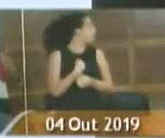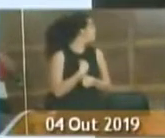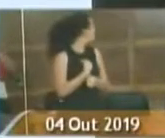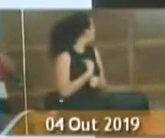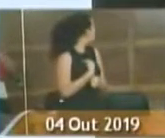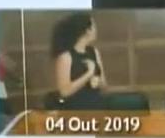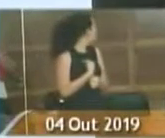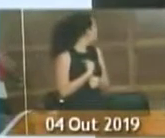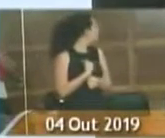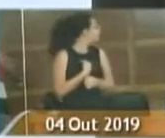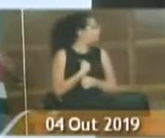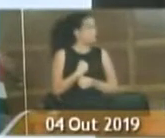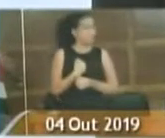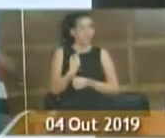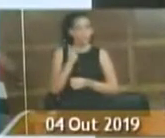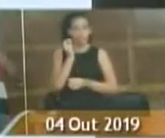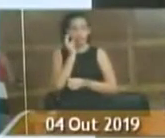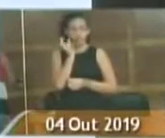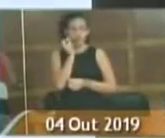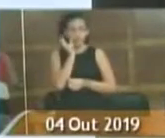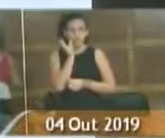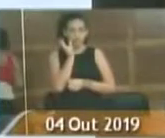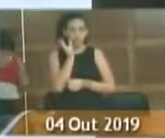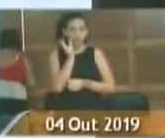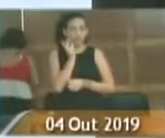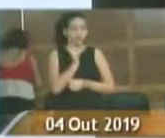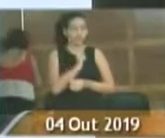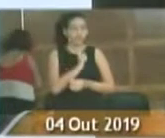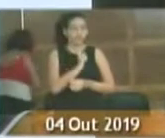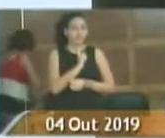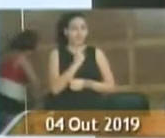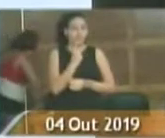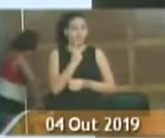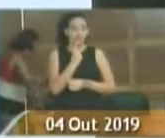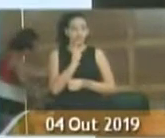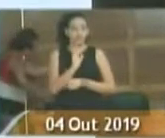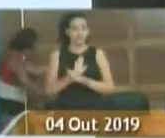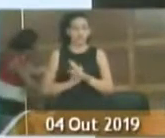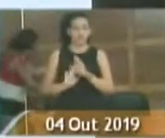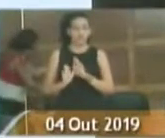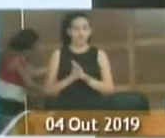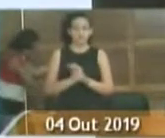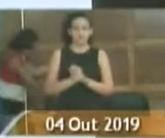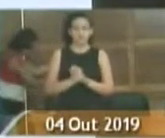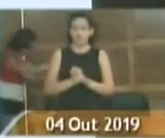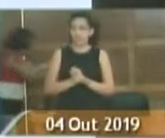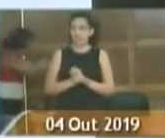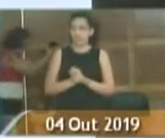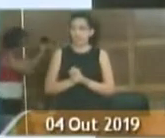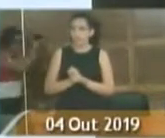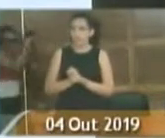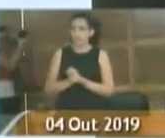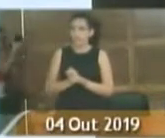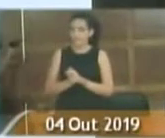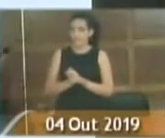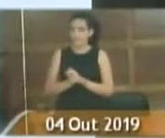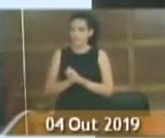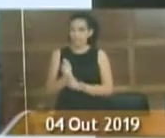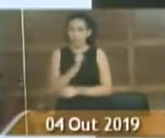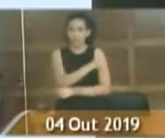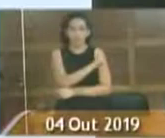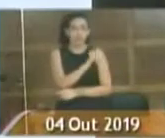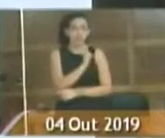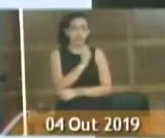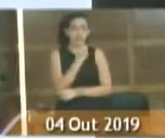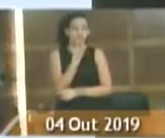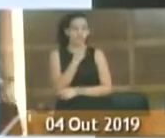Ali era uma paciente nossa. A gente tem um tratamento que a gente, eu acho que no Rio tem três